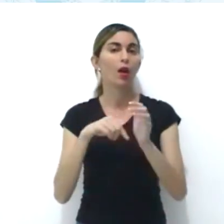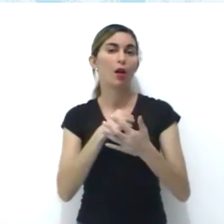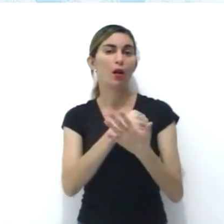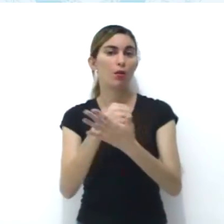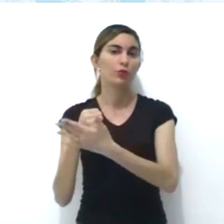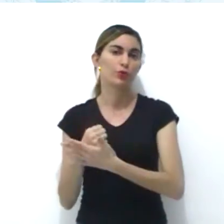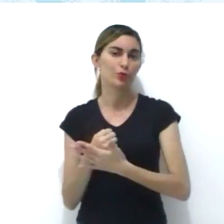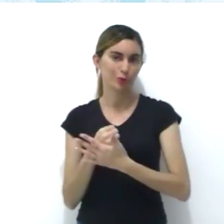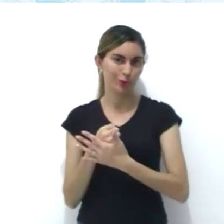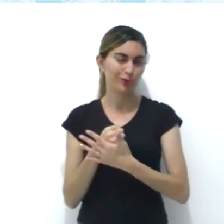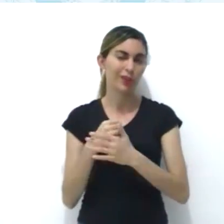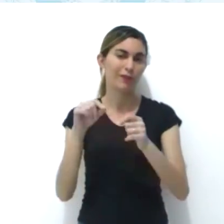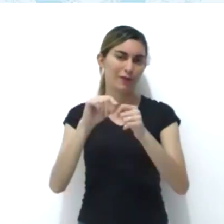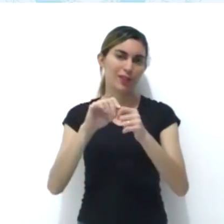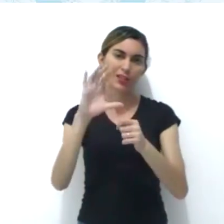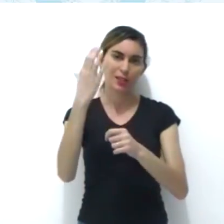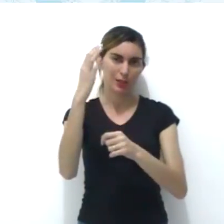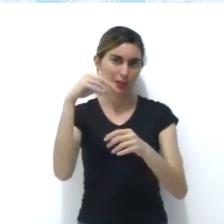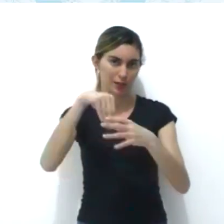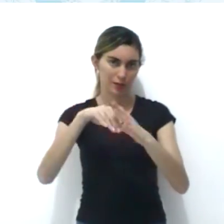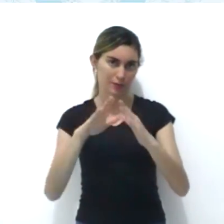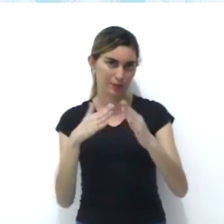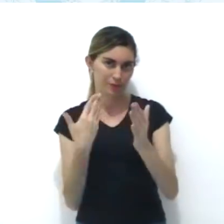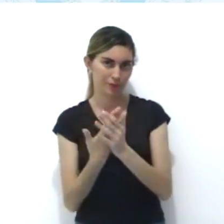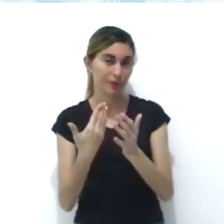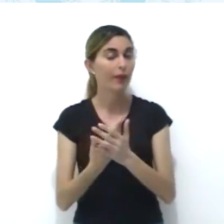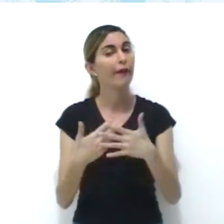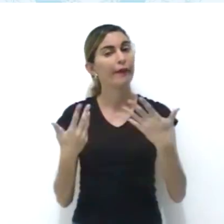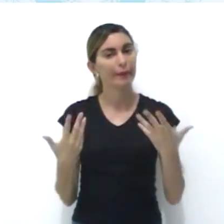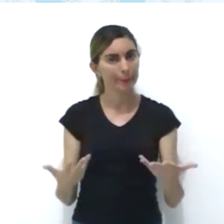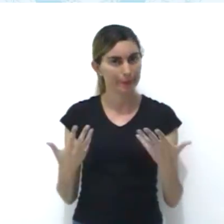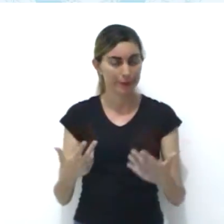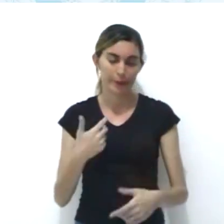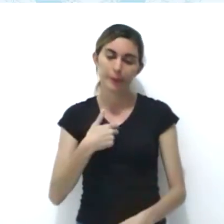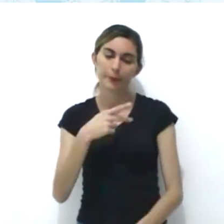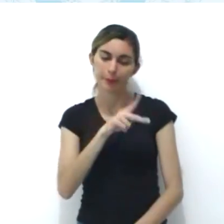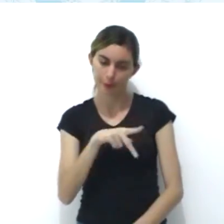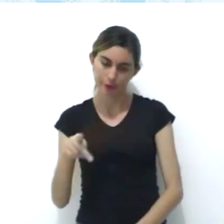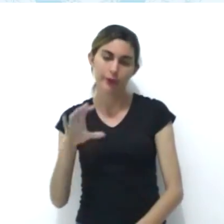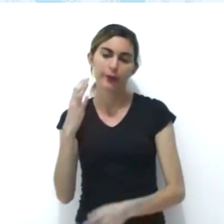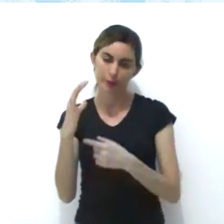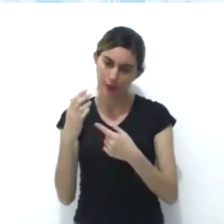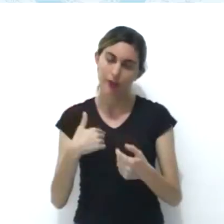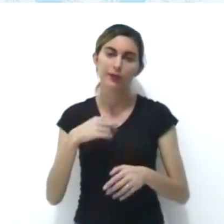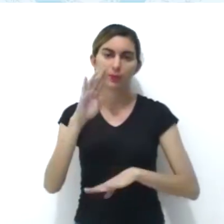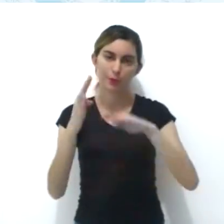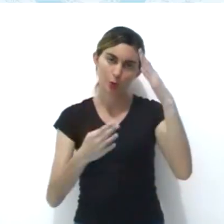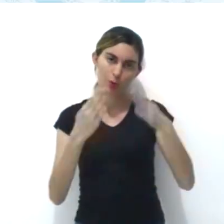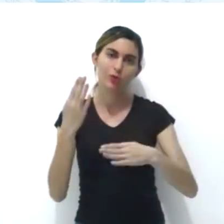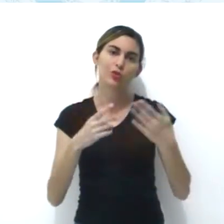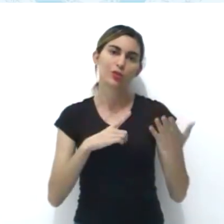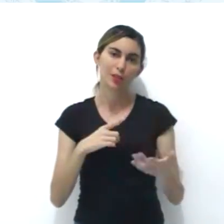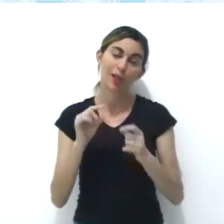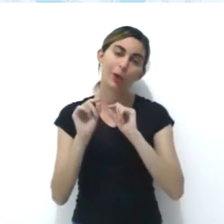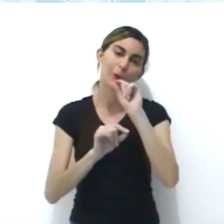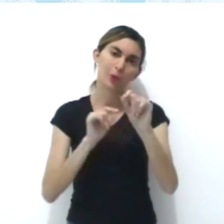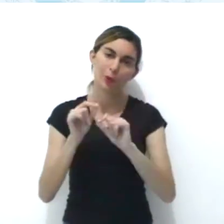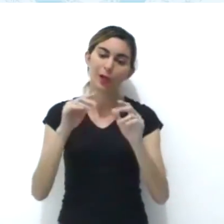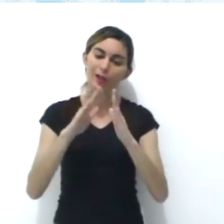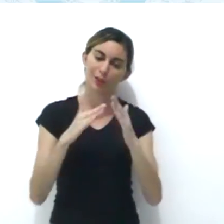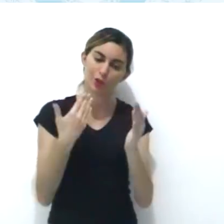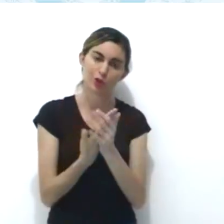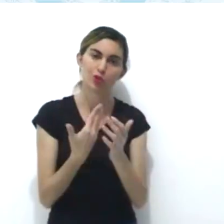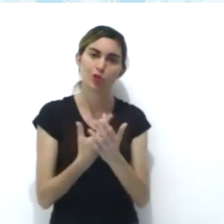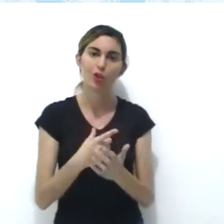elas ajudam a fomentar a ciência na escola. E quem me dera, né, como professora de ciências que sou e de biologia,